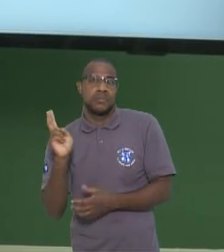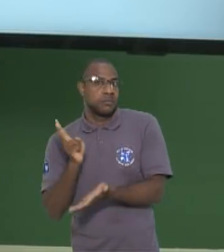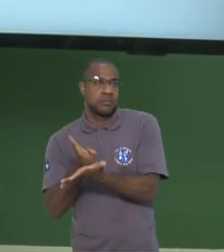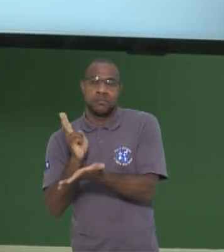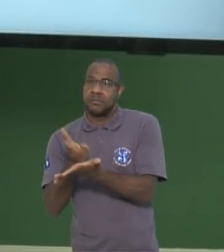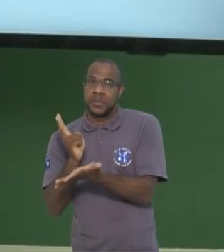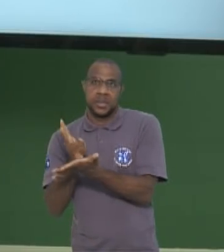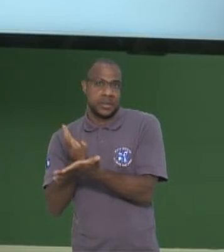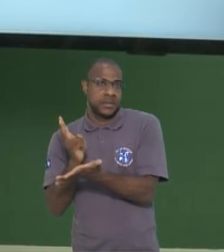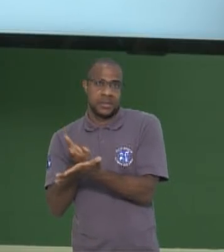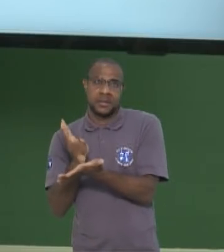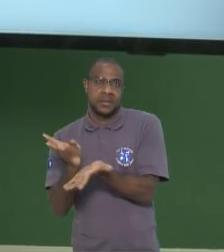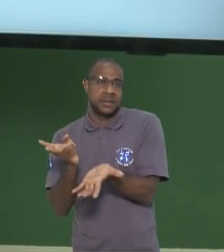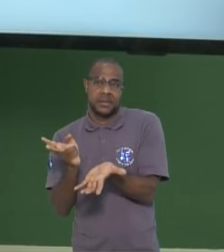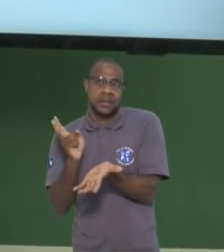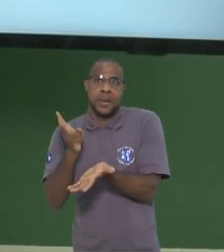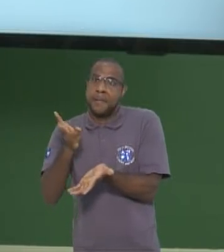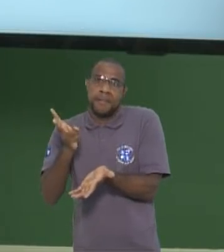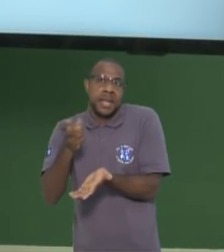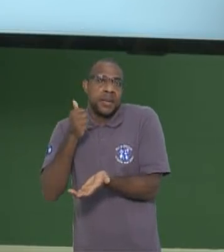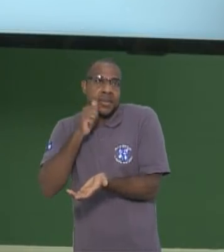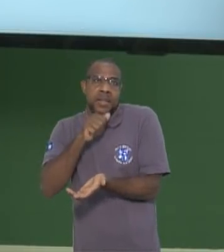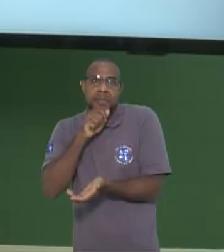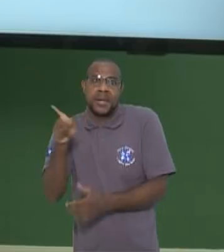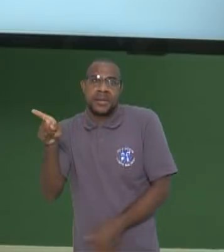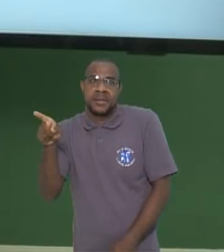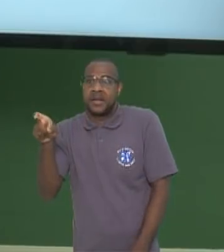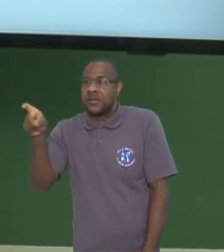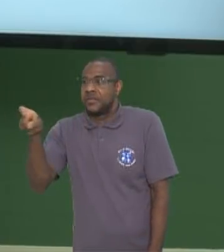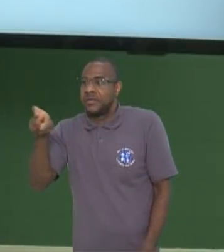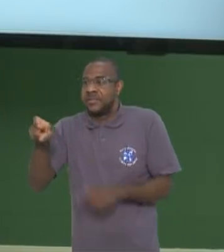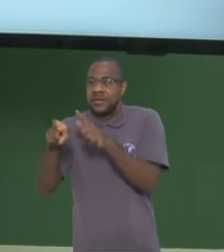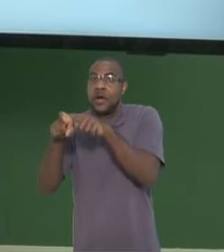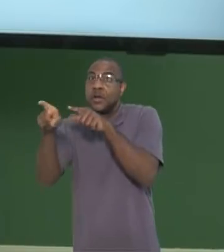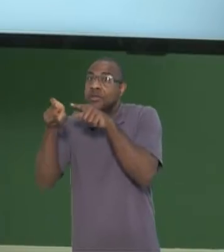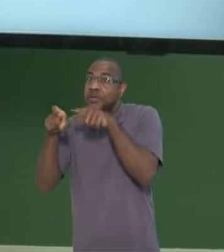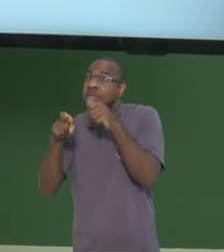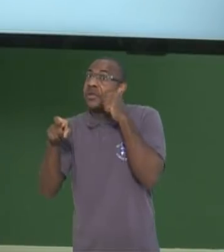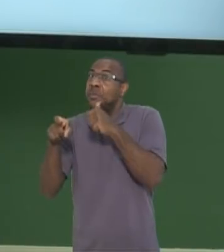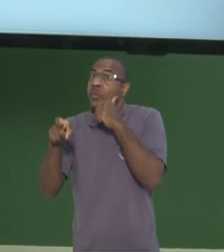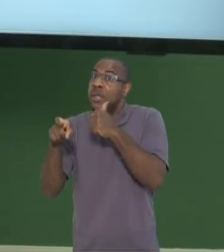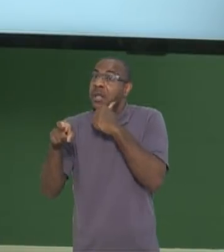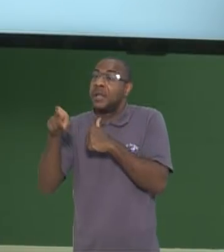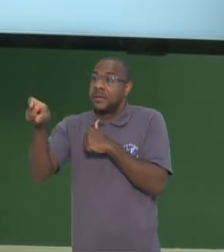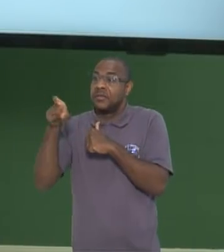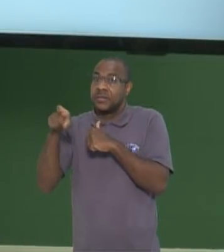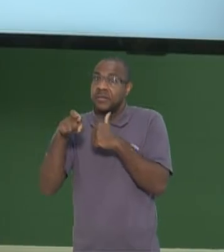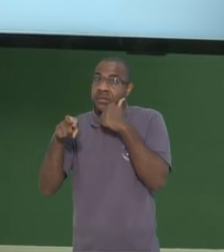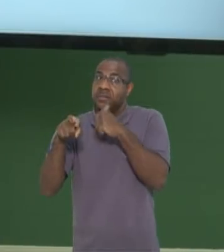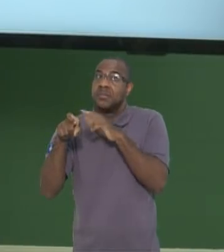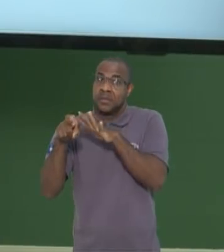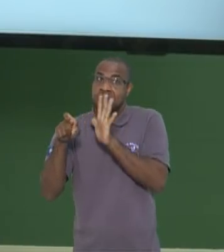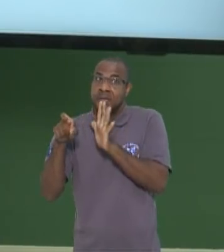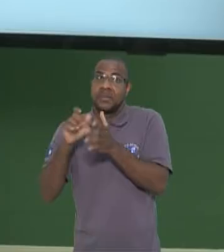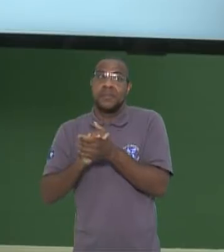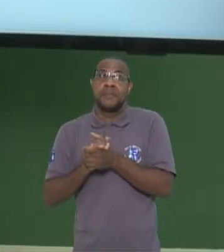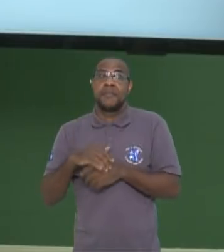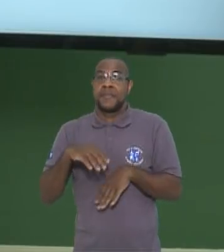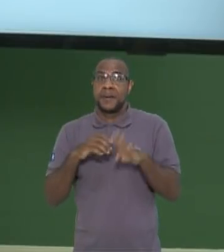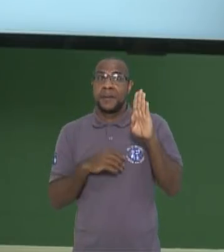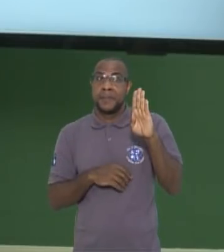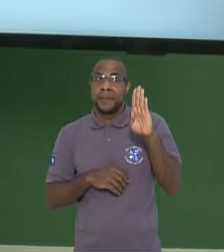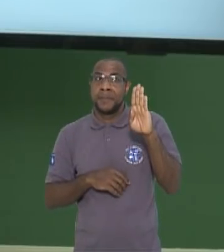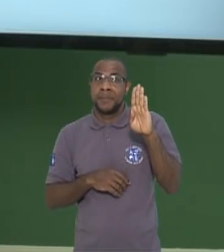é uma mulher. Apesar de não estar escrito X e X aqui, você já imagina que é uma mulher, porque os dois têm o mesmo tamanho, certo? Então, está errado. Letra B,